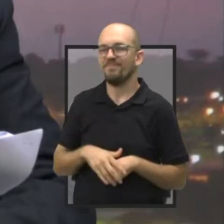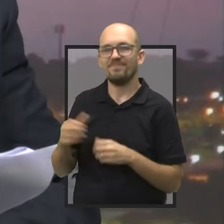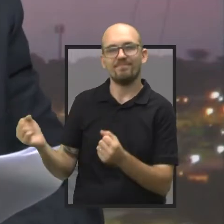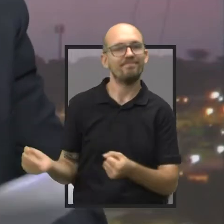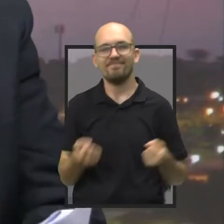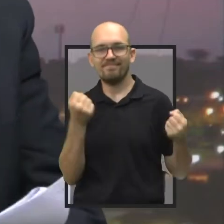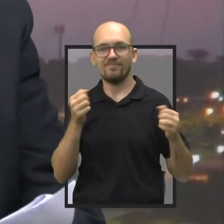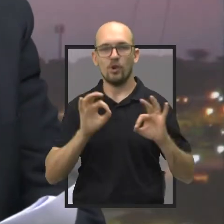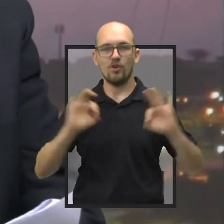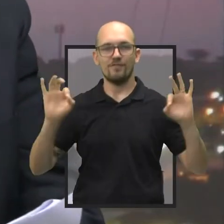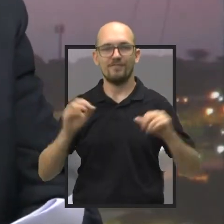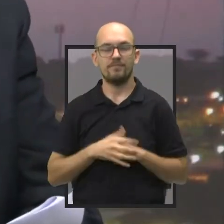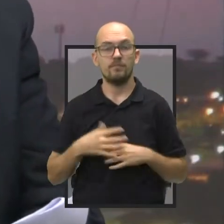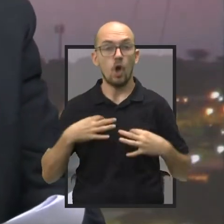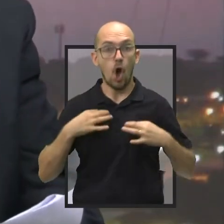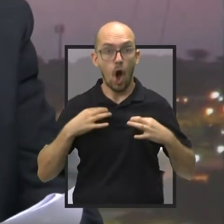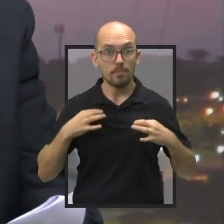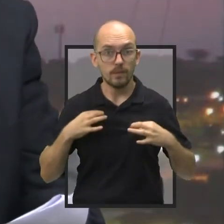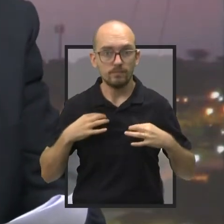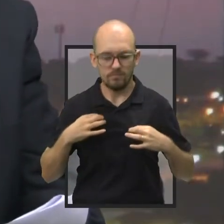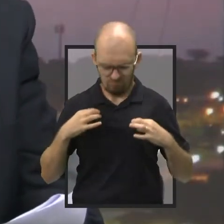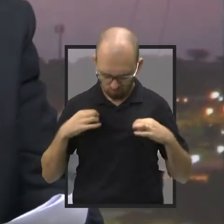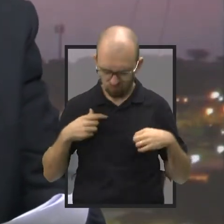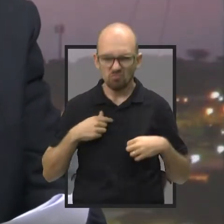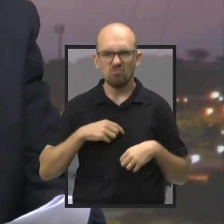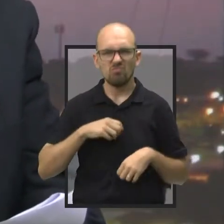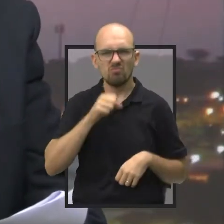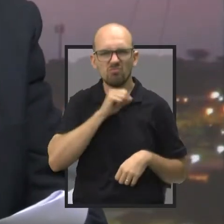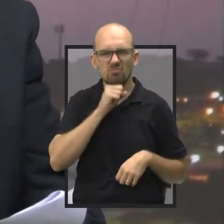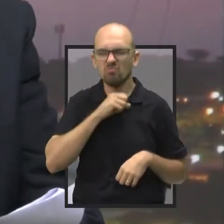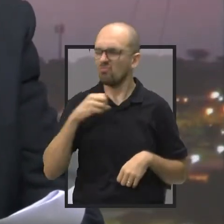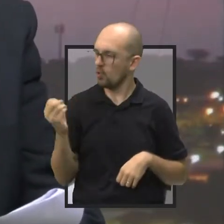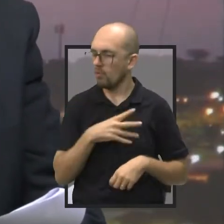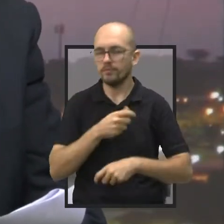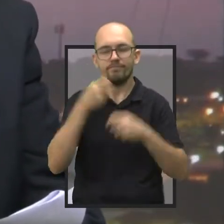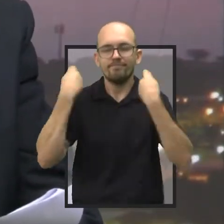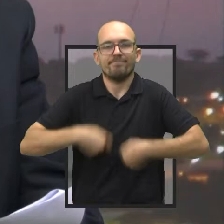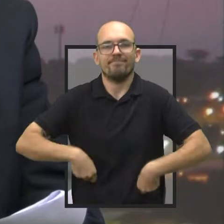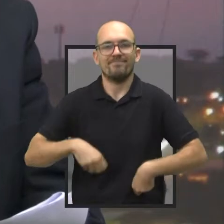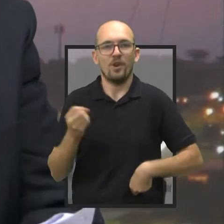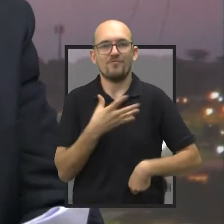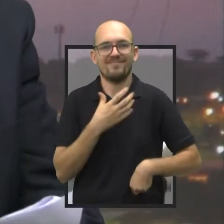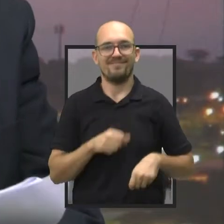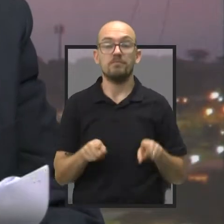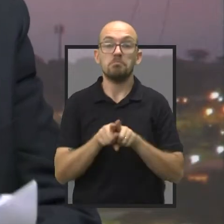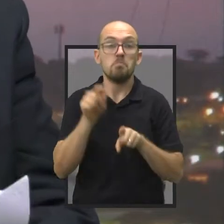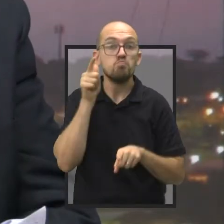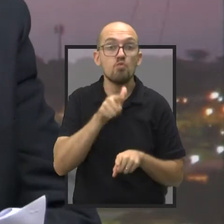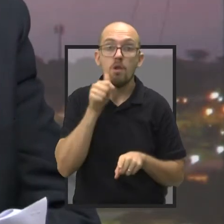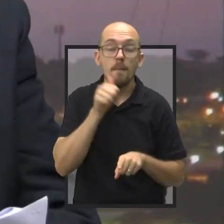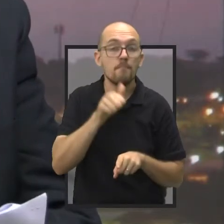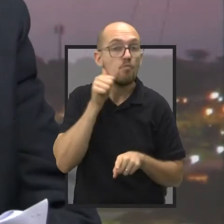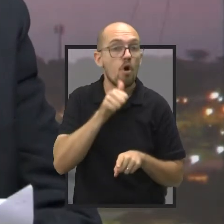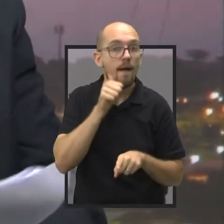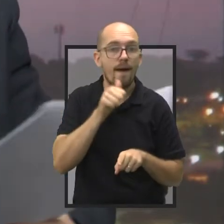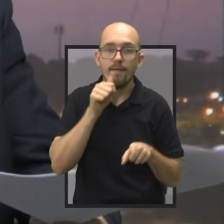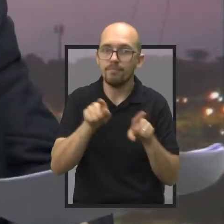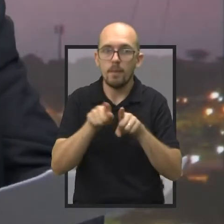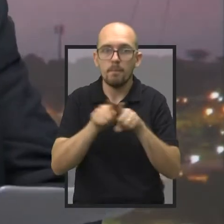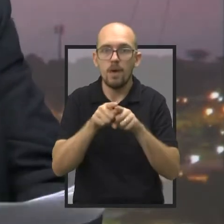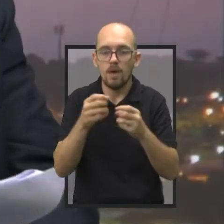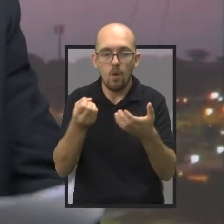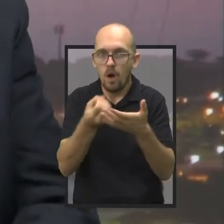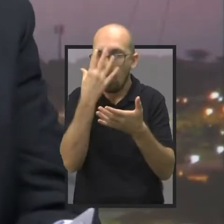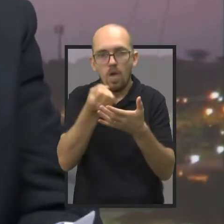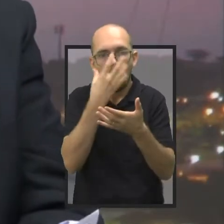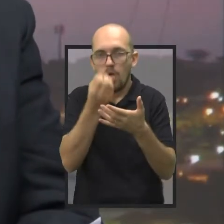mulheres também, e também com o bombardeamento do marketing, da mídia em cima, né, do consumo. Por